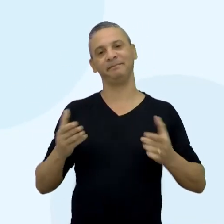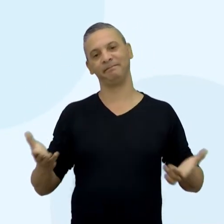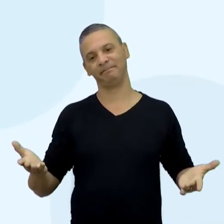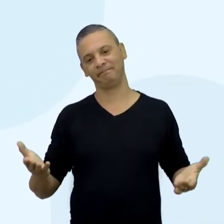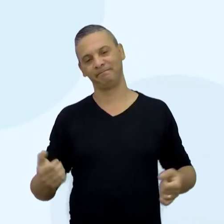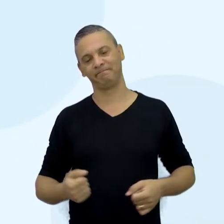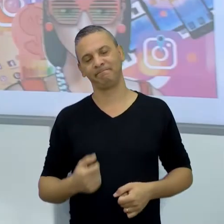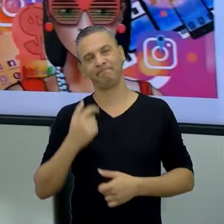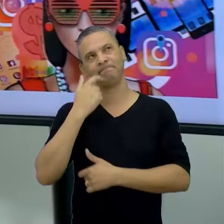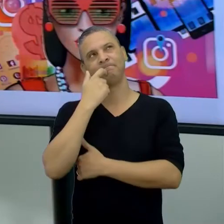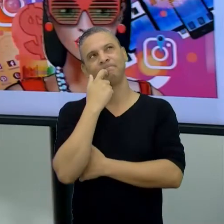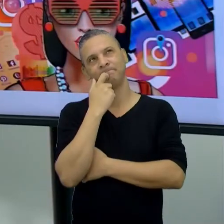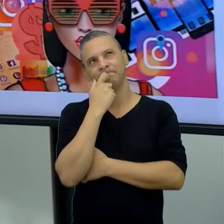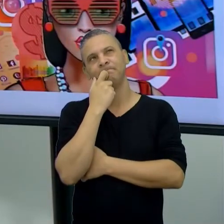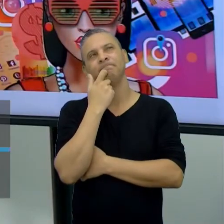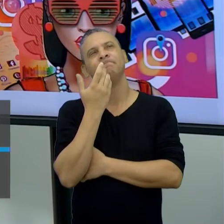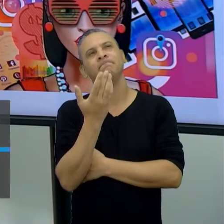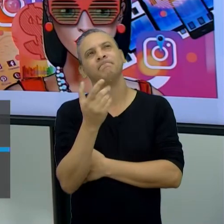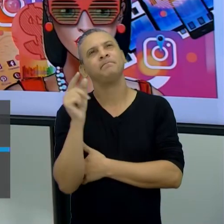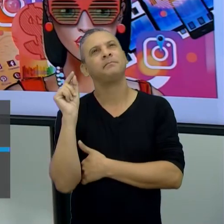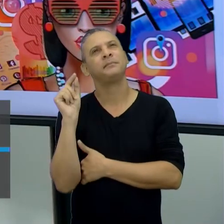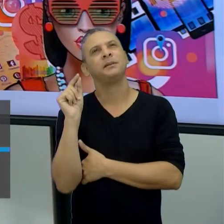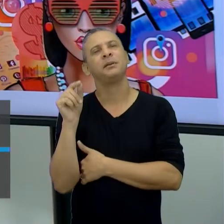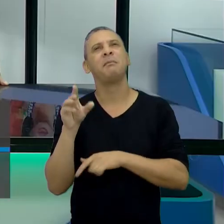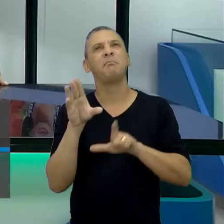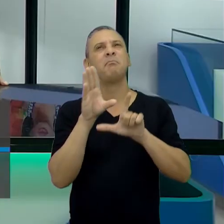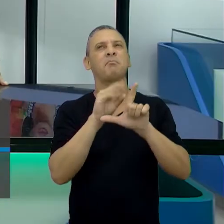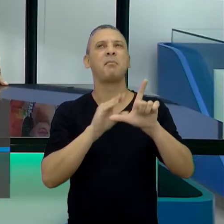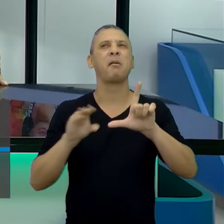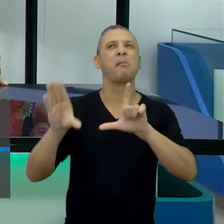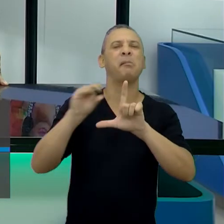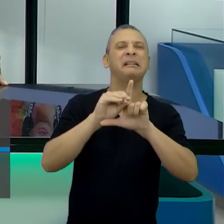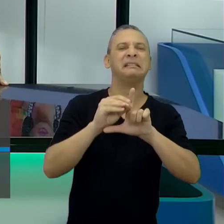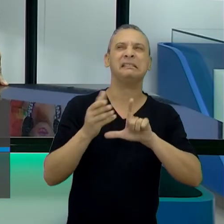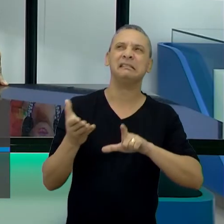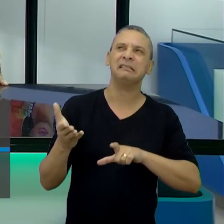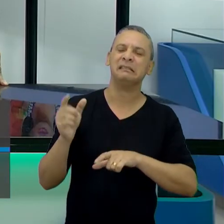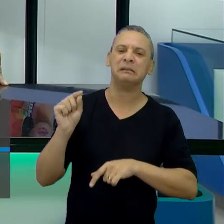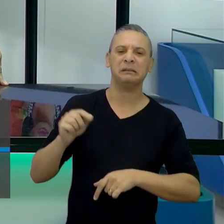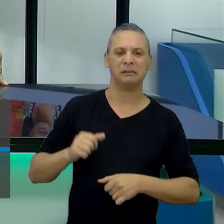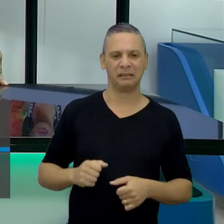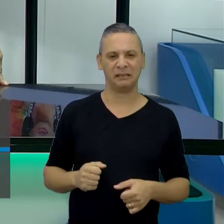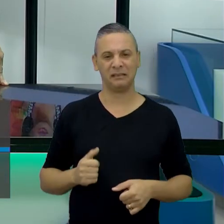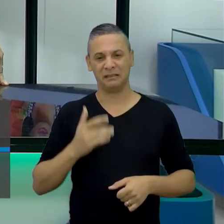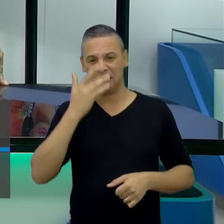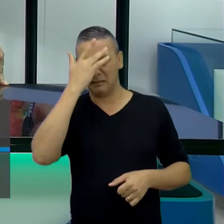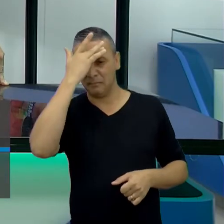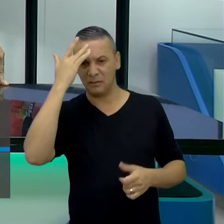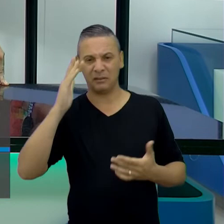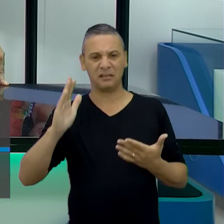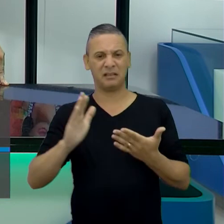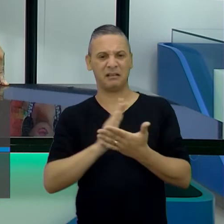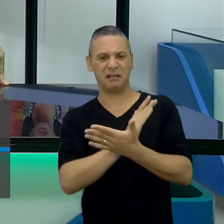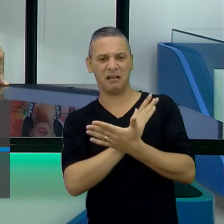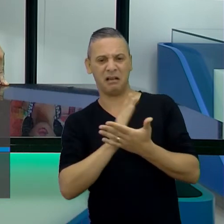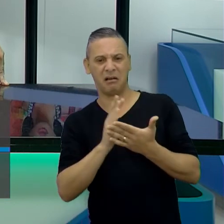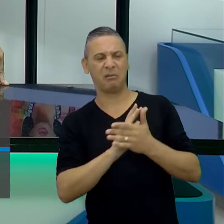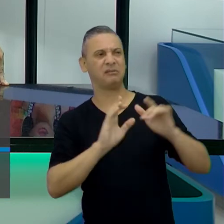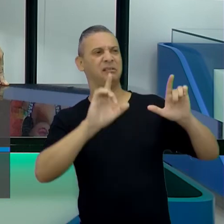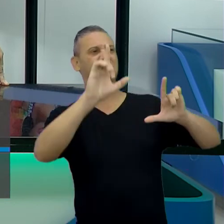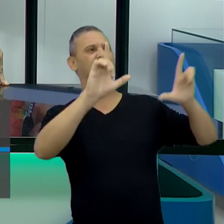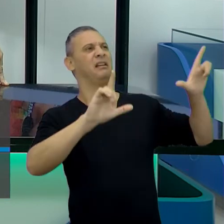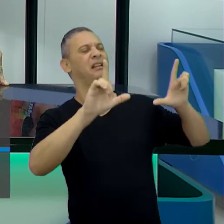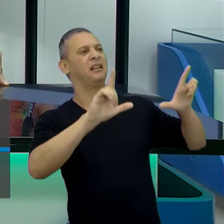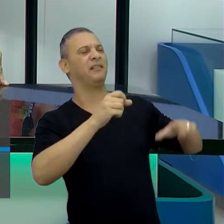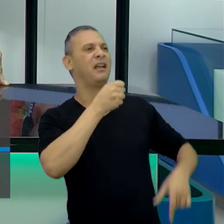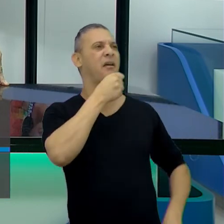fico questionando o que o influencer influencia, né? Vamos debater, né? E tem gente que saiu da TV, do jornalismo para ser influencer,